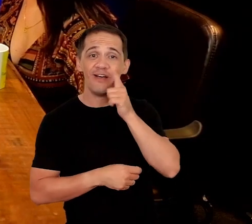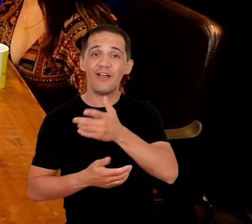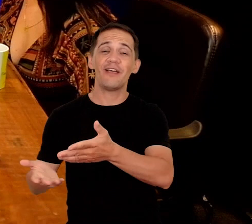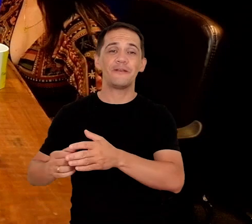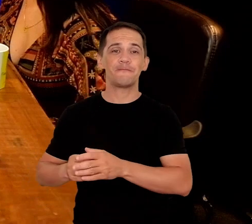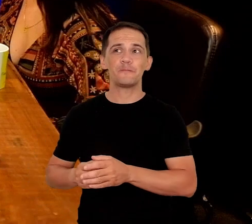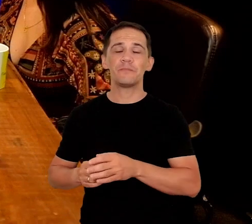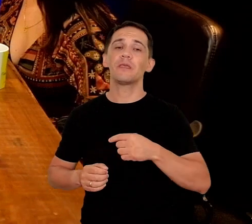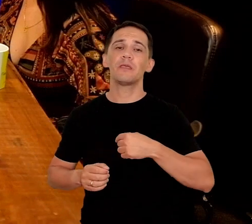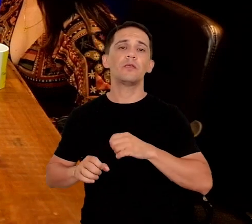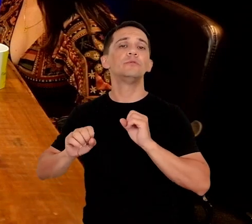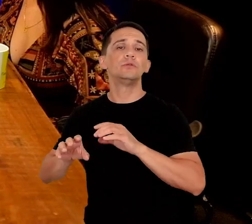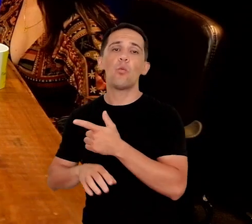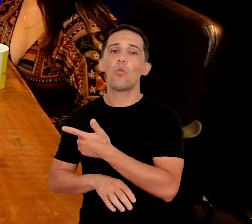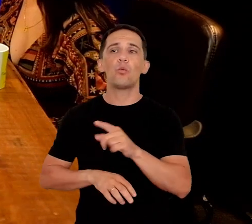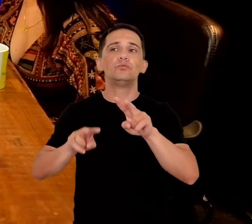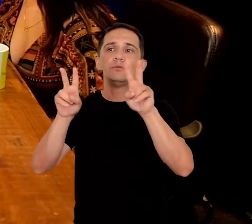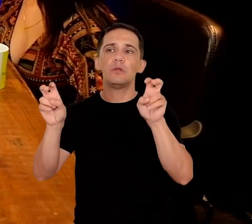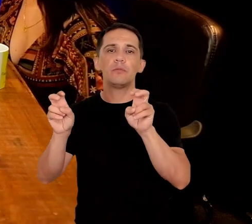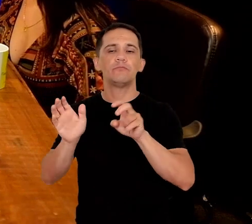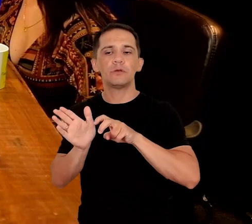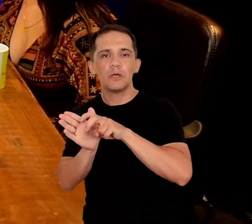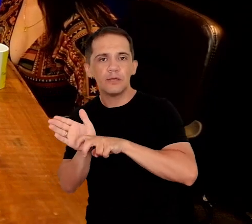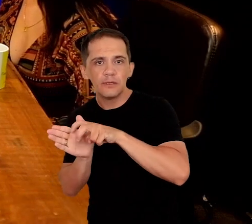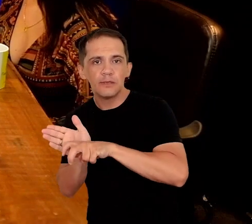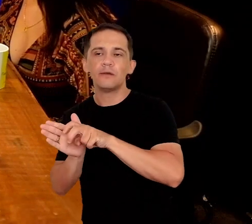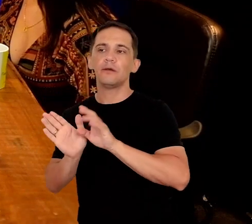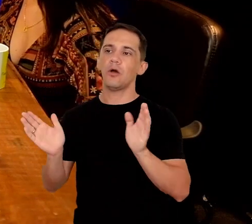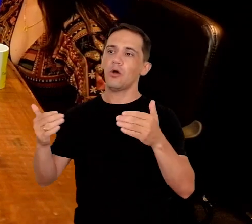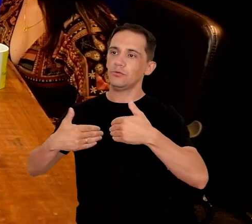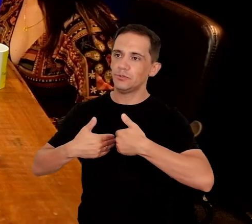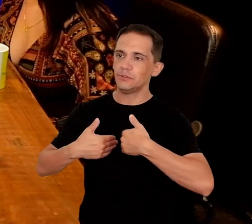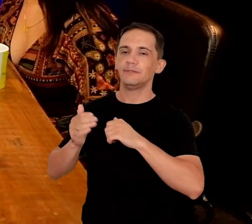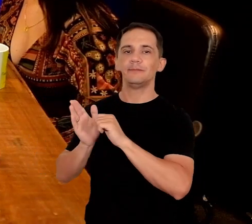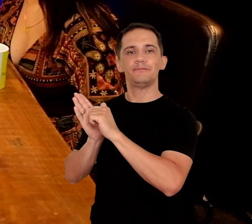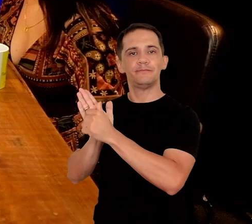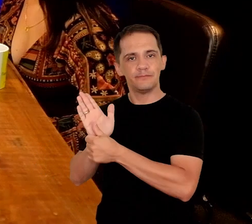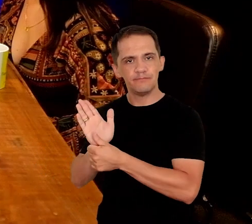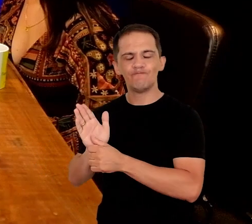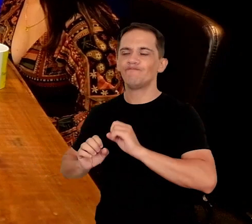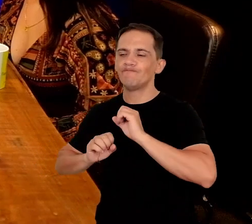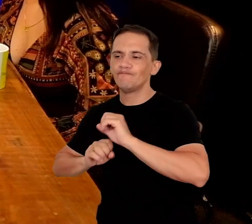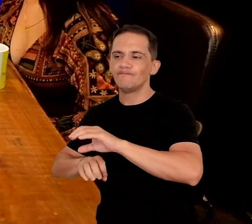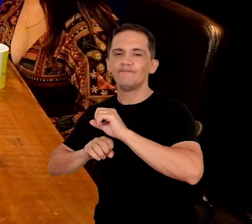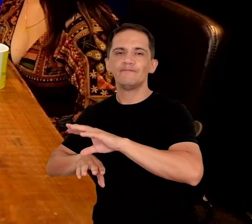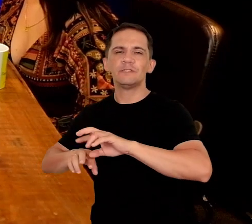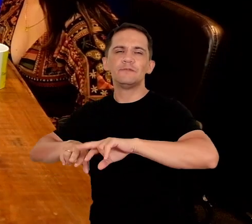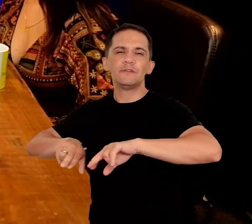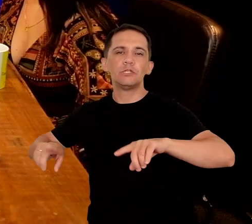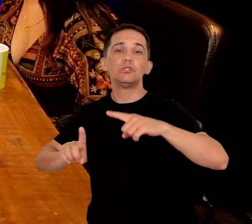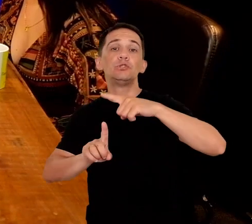Né? Eu digo para eles assim, e eu falo também sobre cadeirante, sobre autismo, porque a gente tem alunos autistas, falo sobre síndrome de